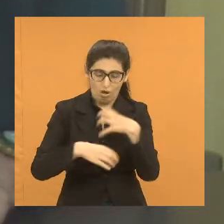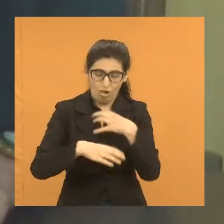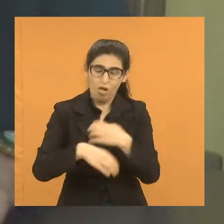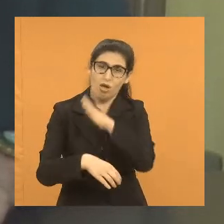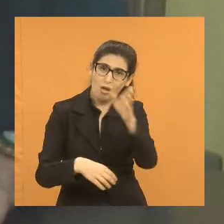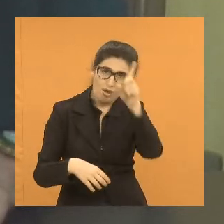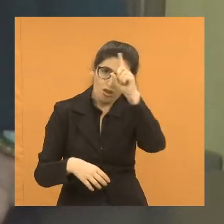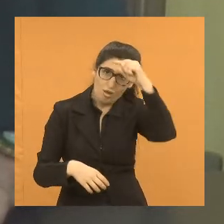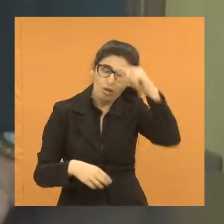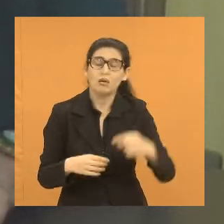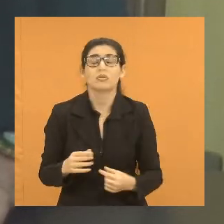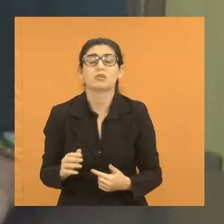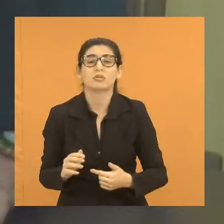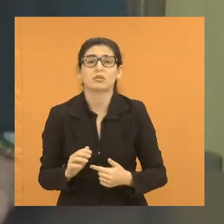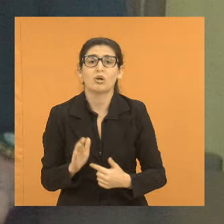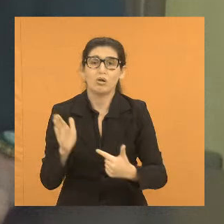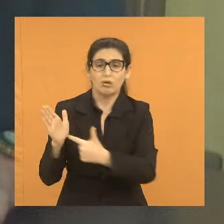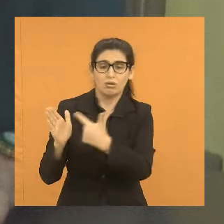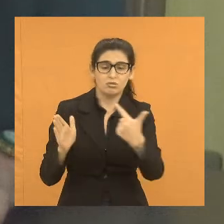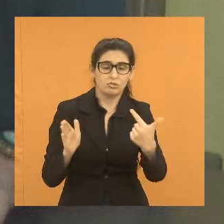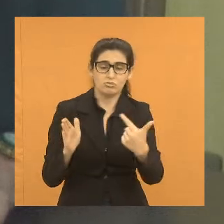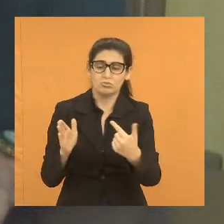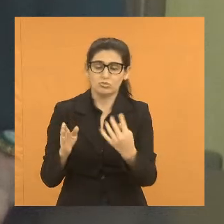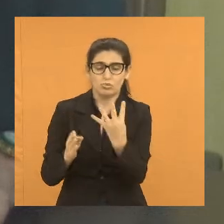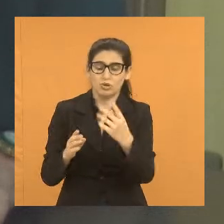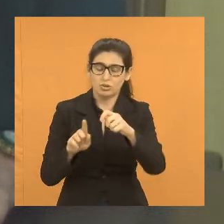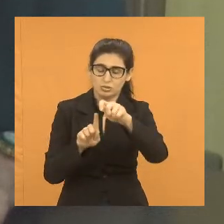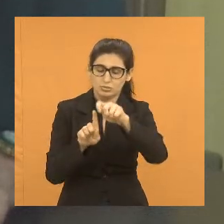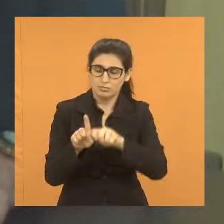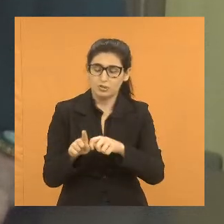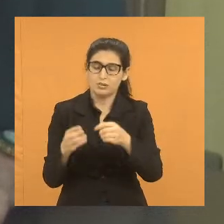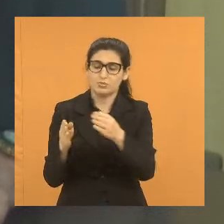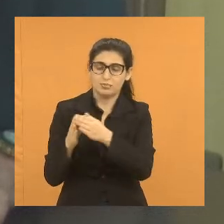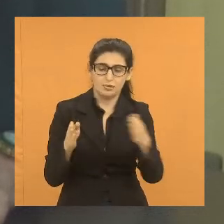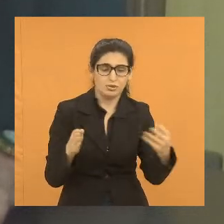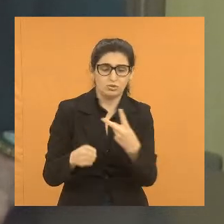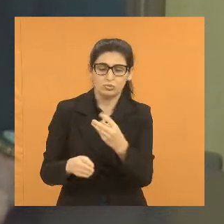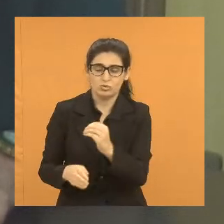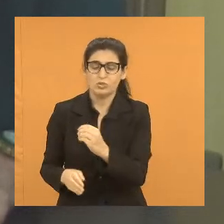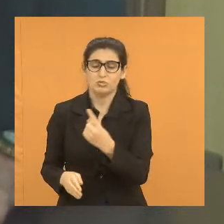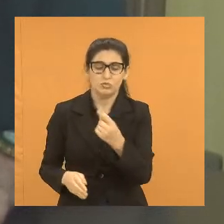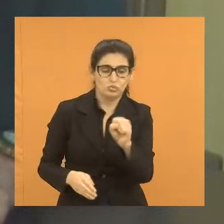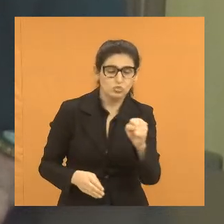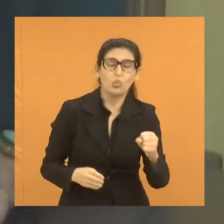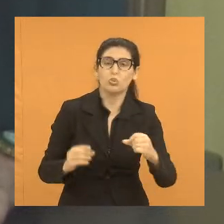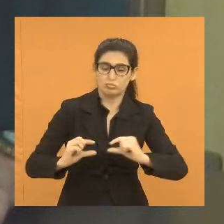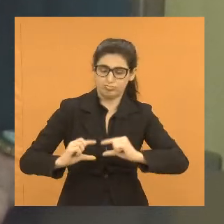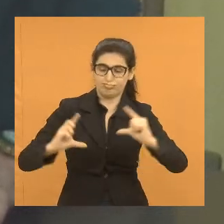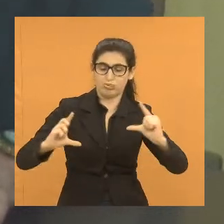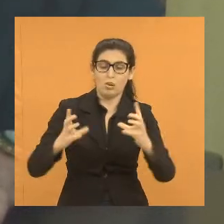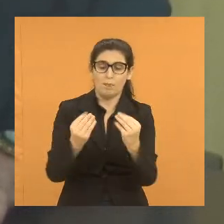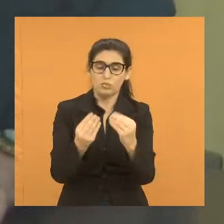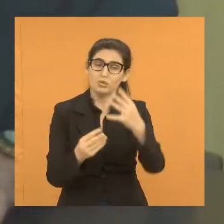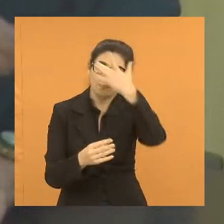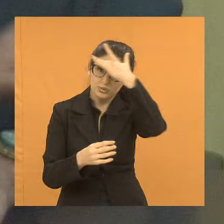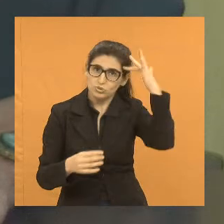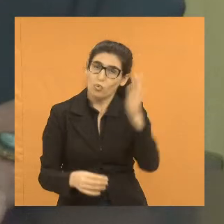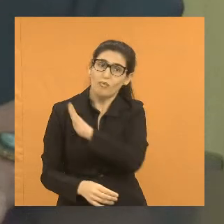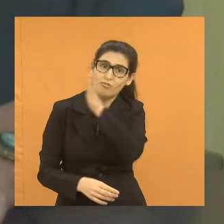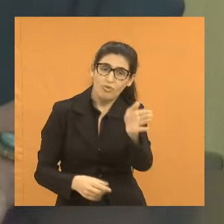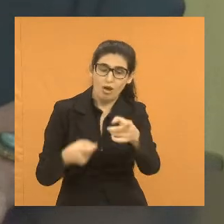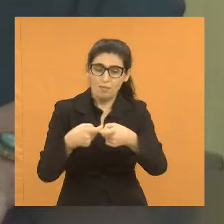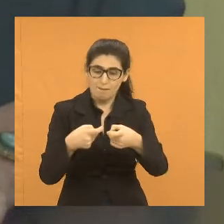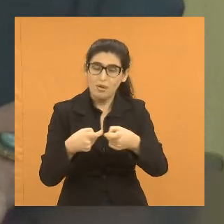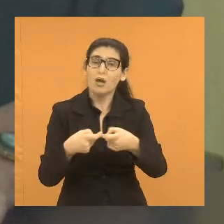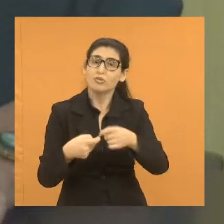quadrimestre de 2018, teve um avanço muito grande. E a gente vê, eu queria que a doutora, a equipe explicasse,